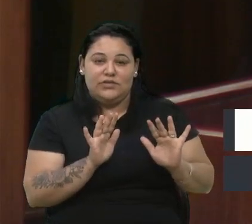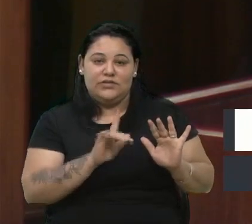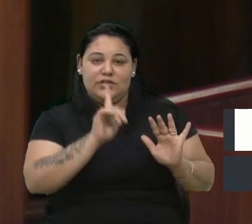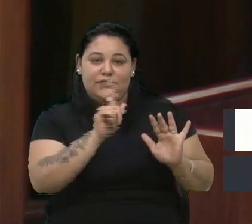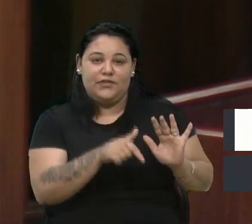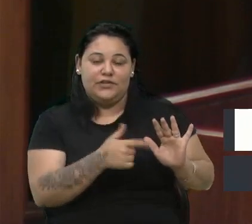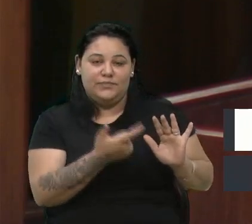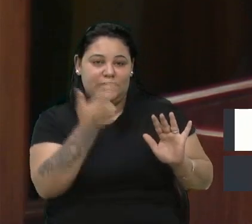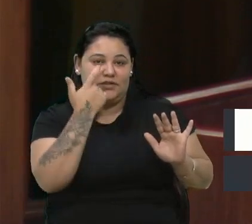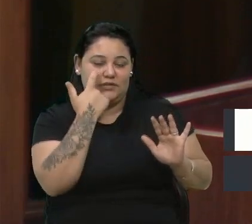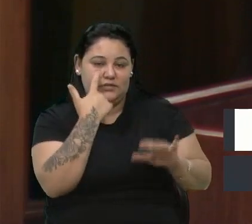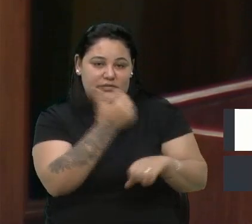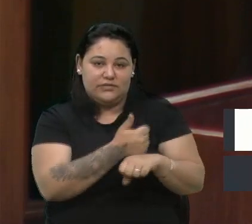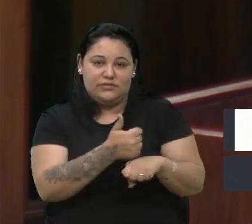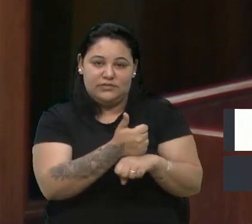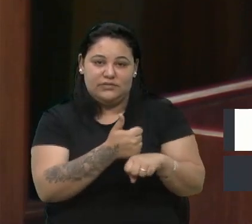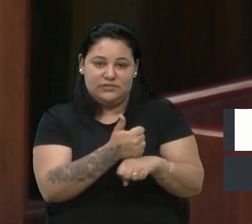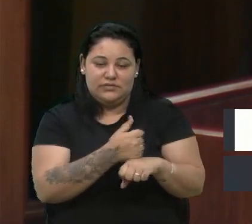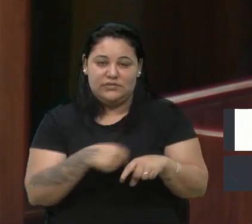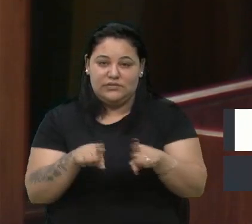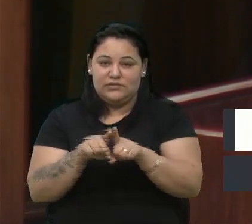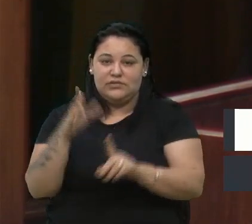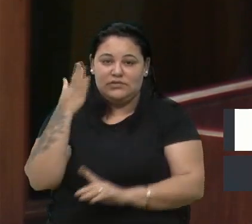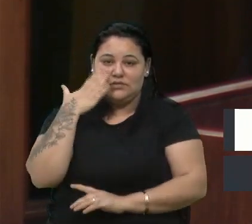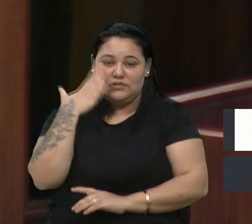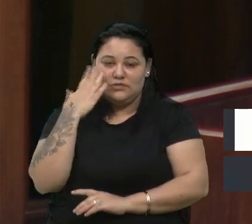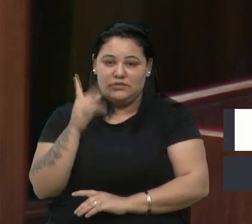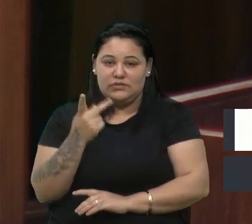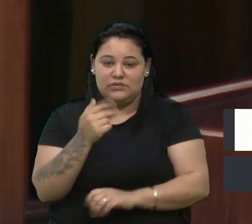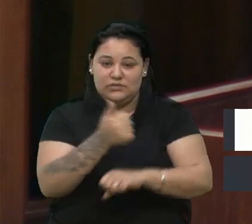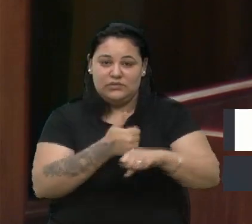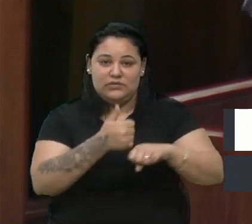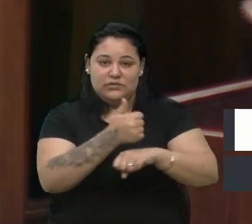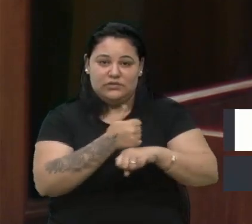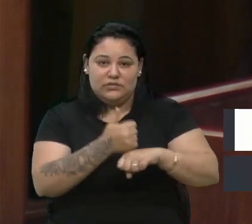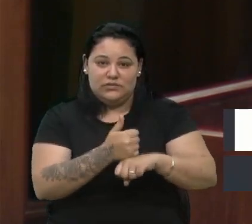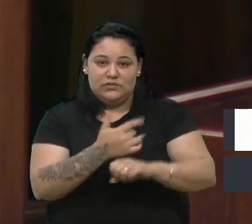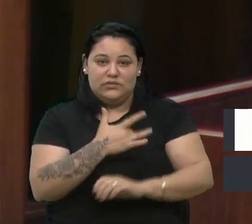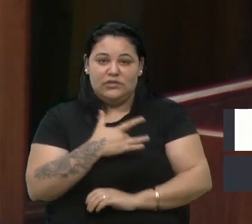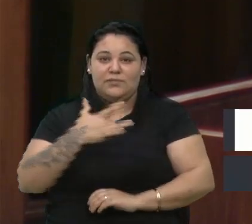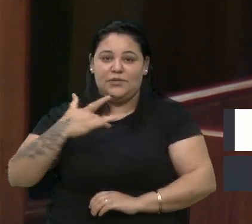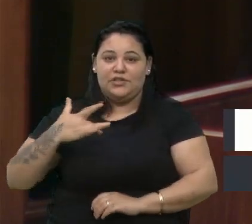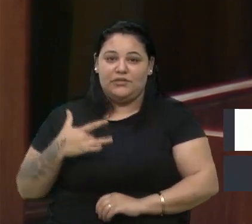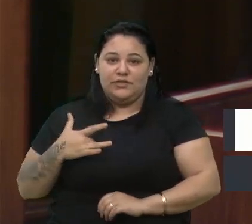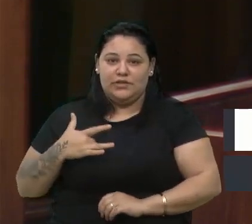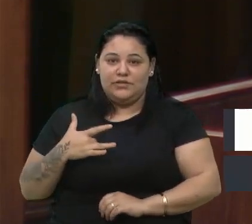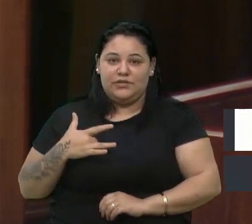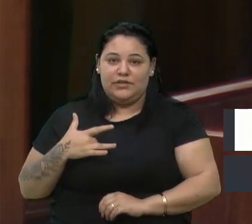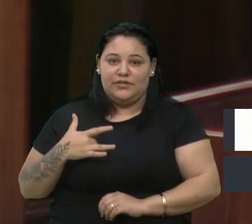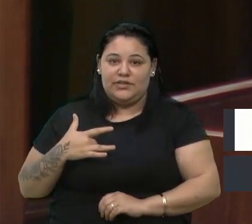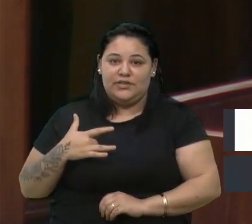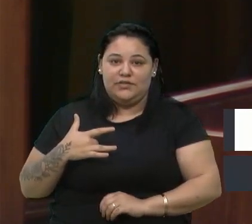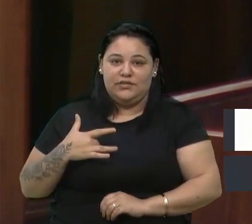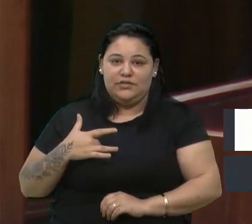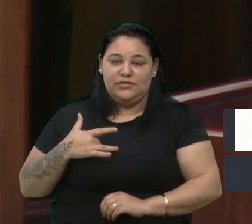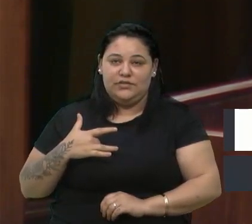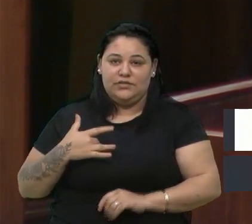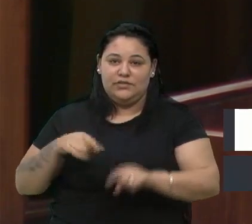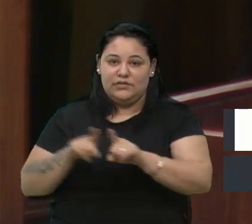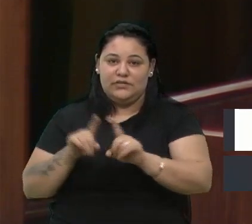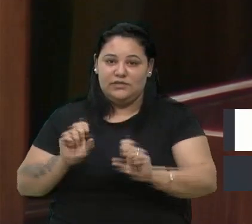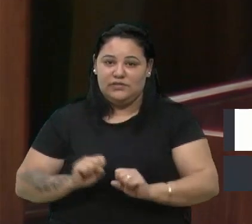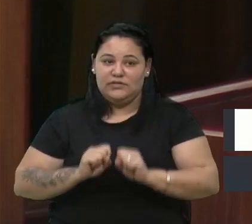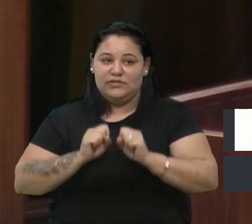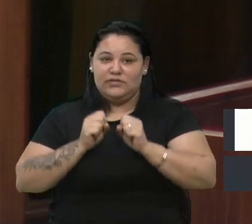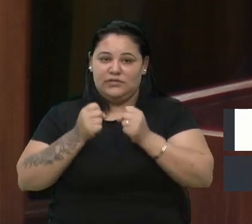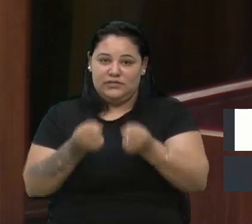e sabe da história que os profissionais da saúde, na pandemia, enfim, se dedicam como